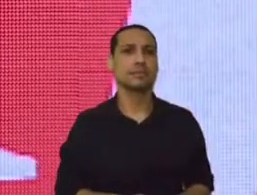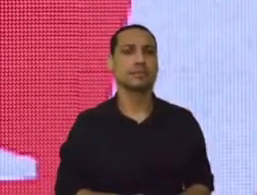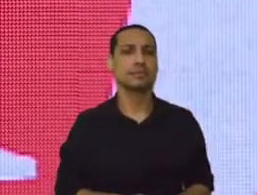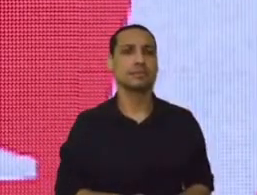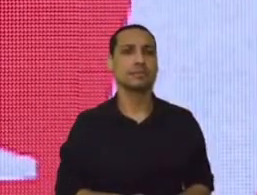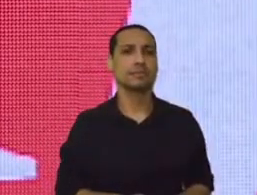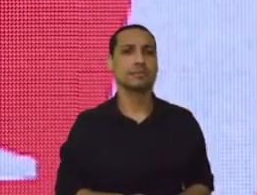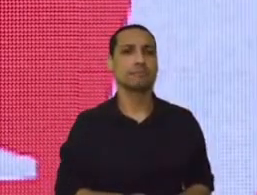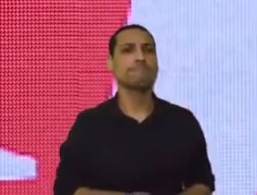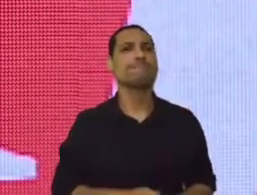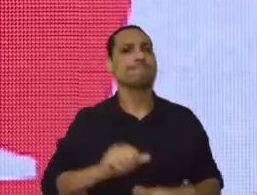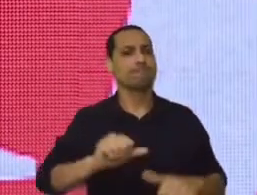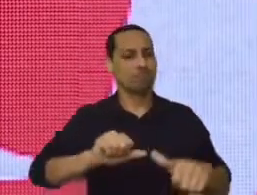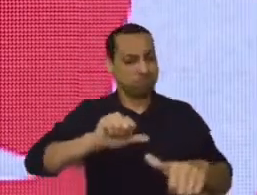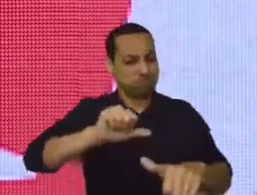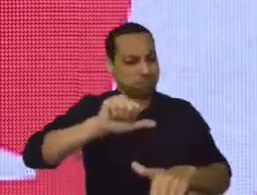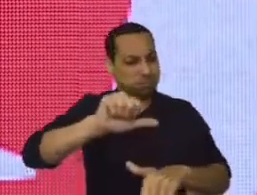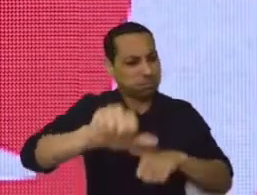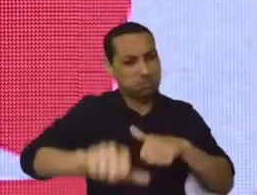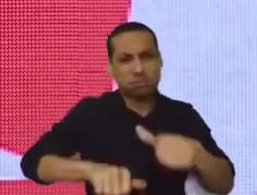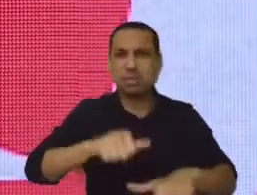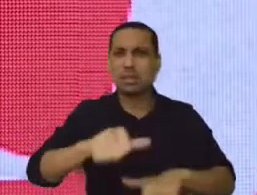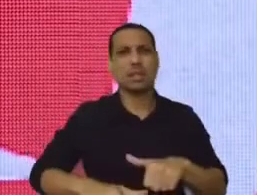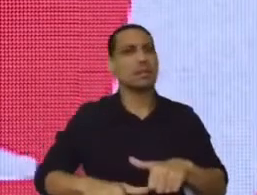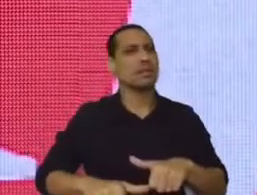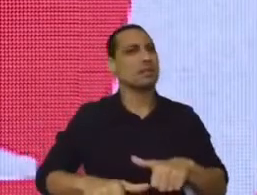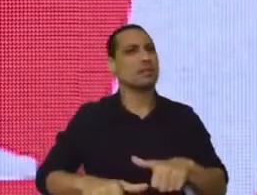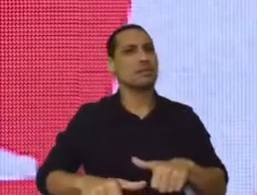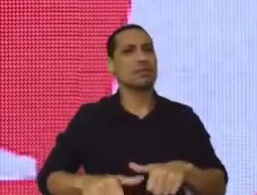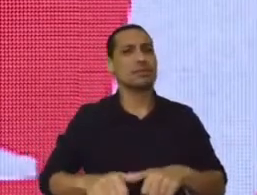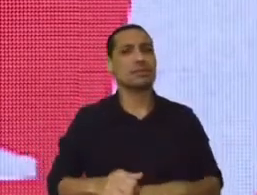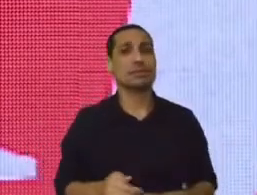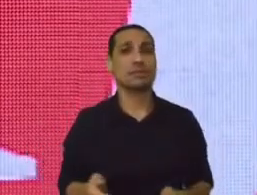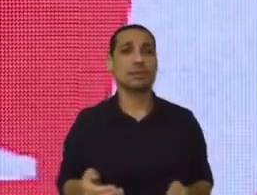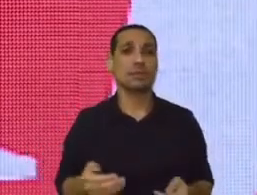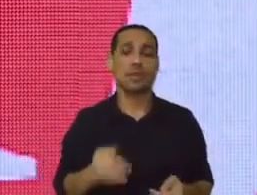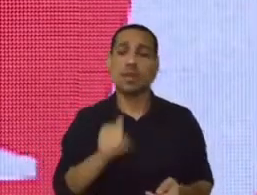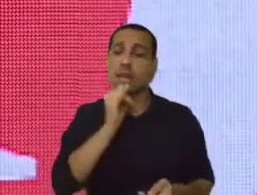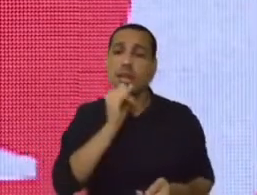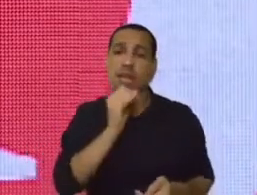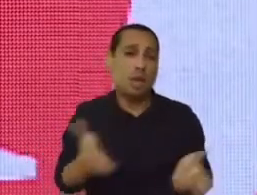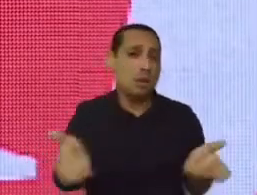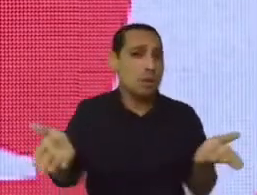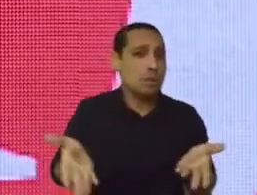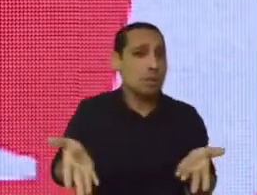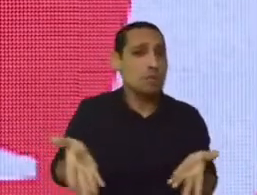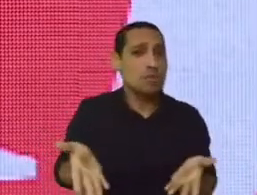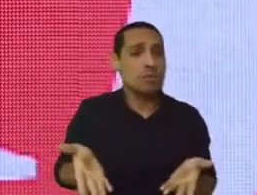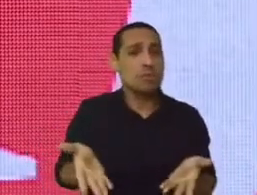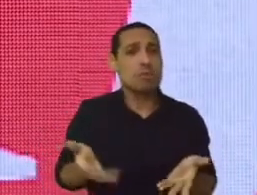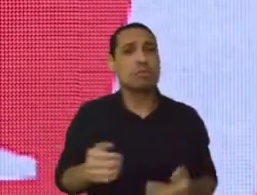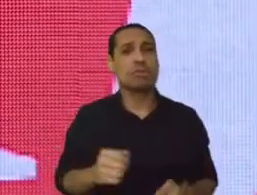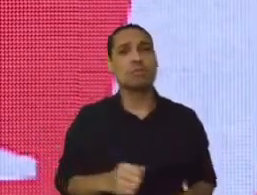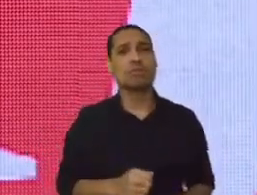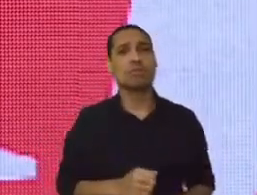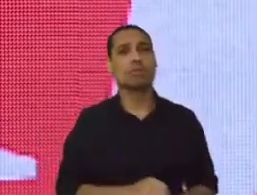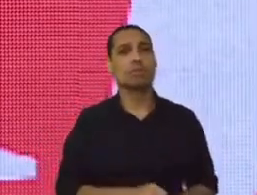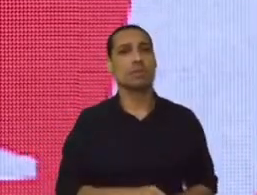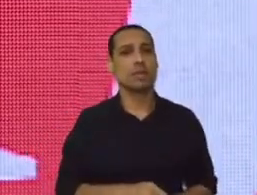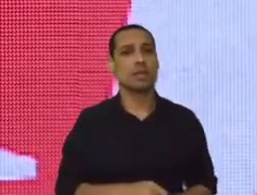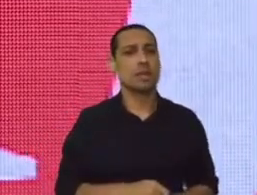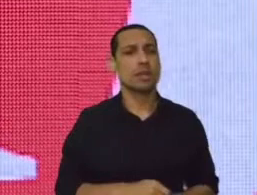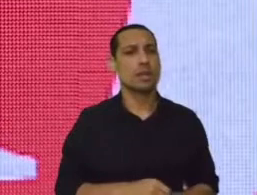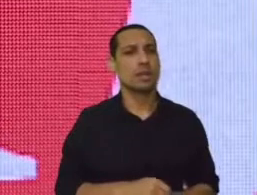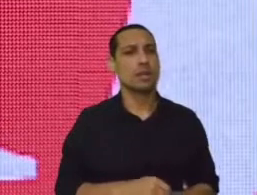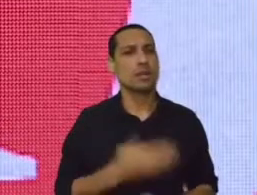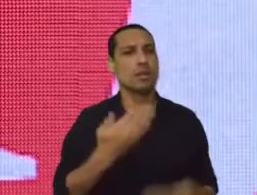pequena. Significa que hoje, se a gente chegar no local de trabalho, nós vamos falar para 15, 20% dos trabalhadores e que